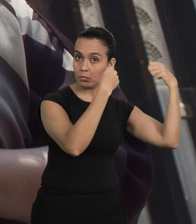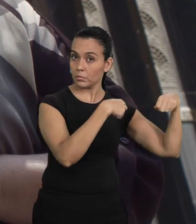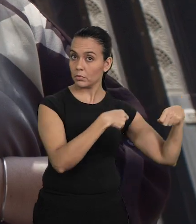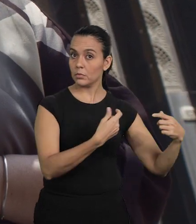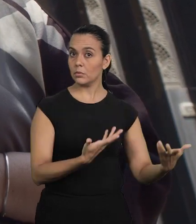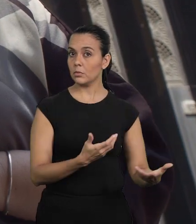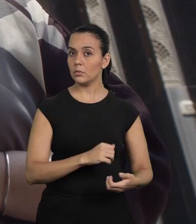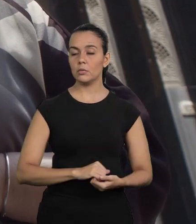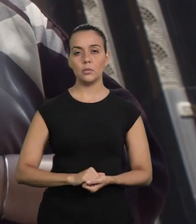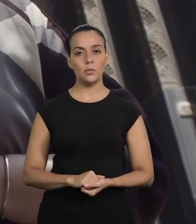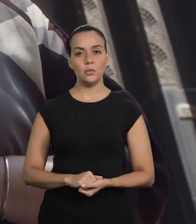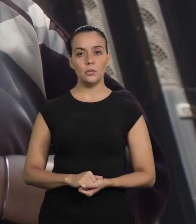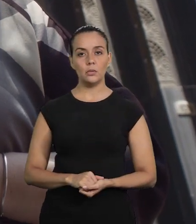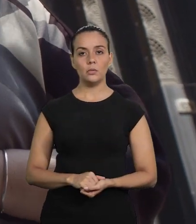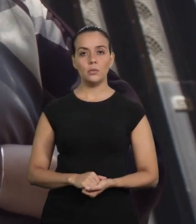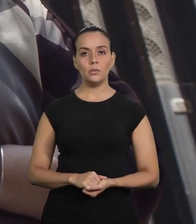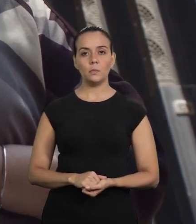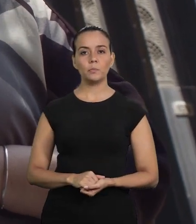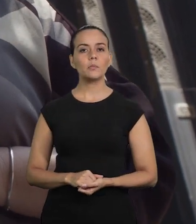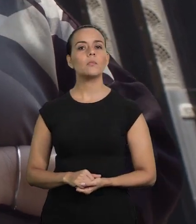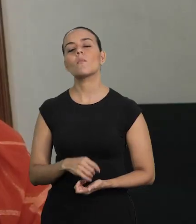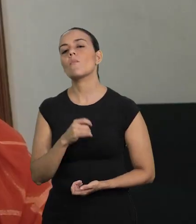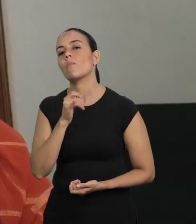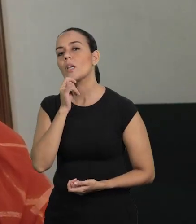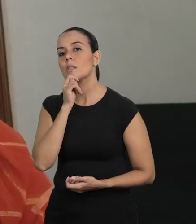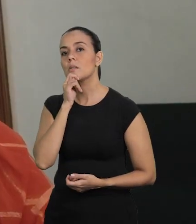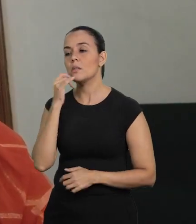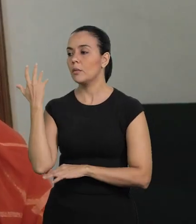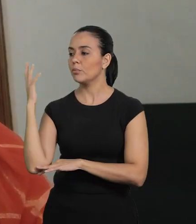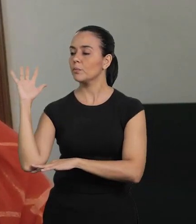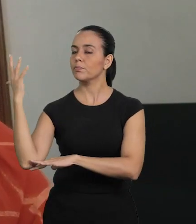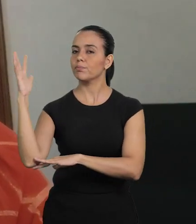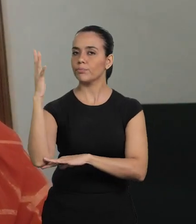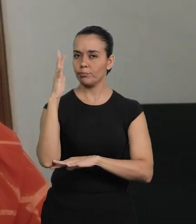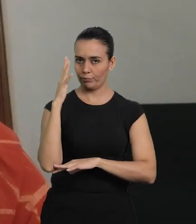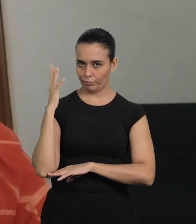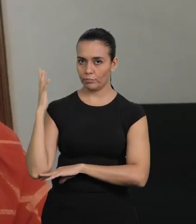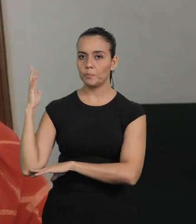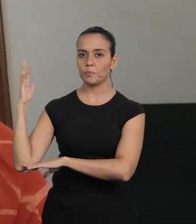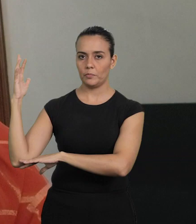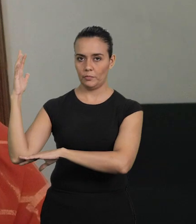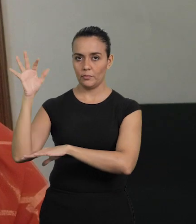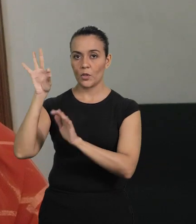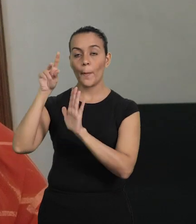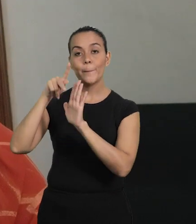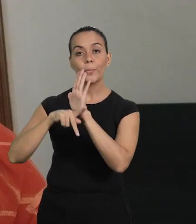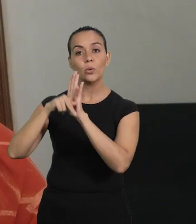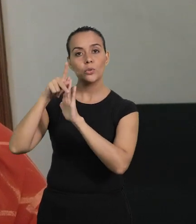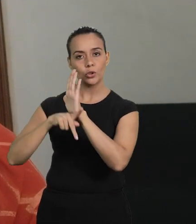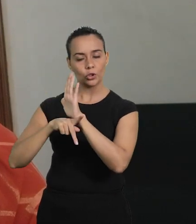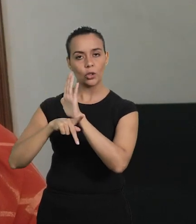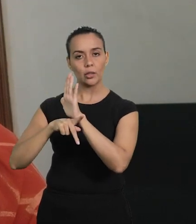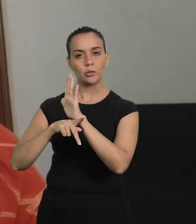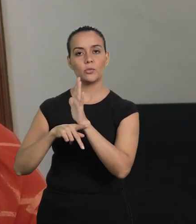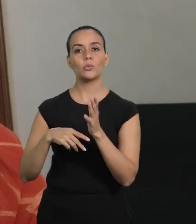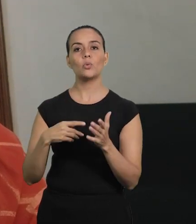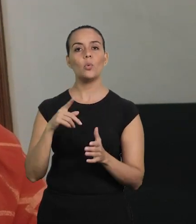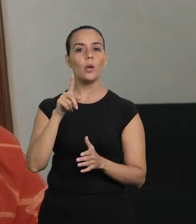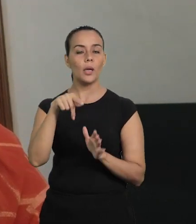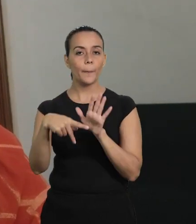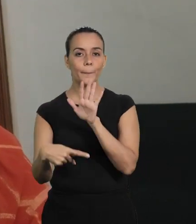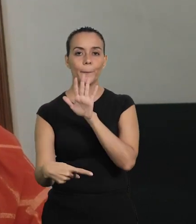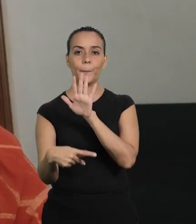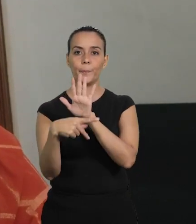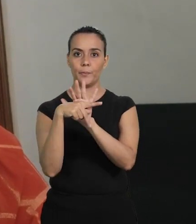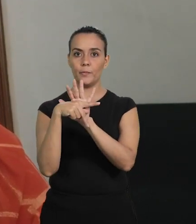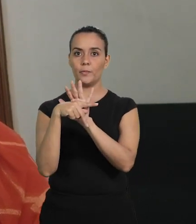Outro exemplo também de programa ambiental muito utilizado, e que esse eu super recomendo também, são os programas relacionados à